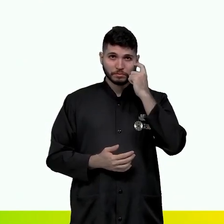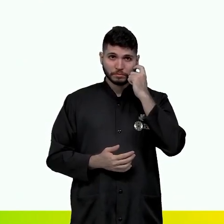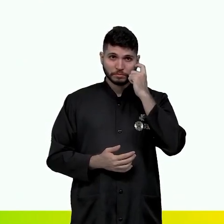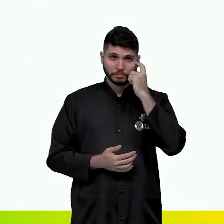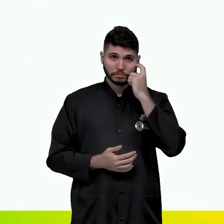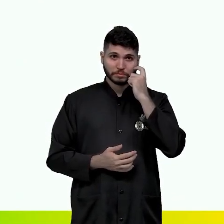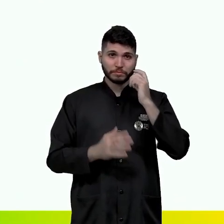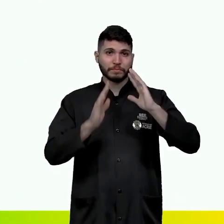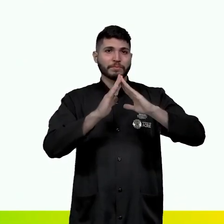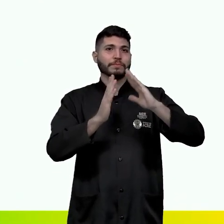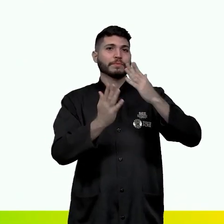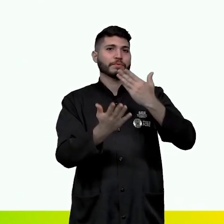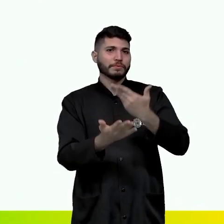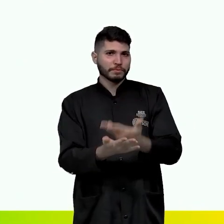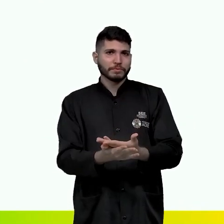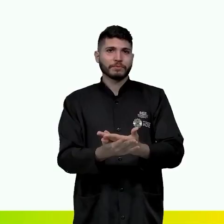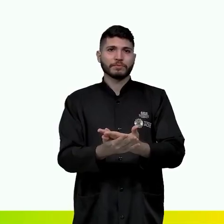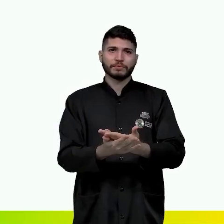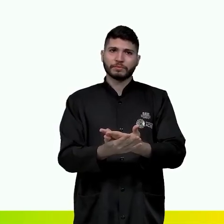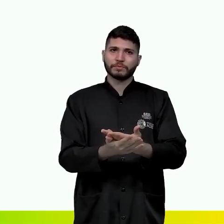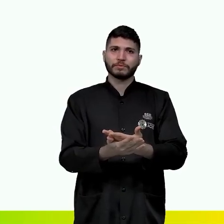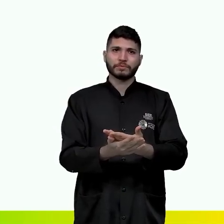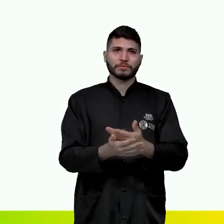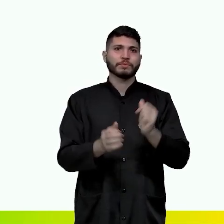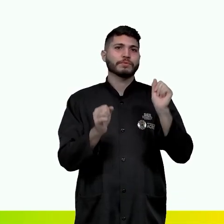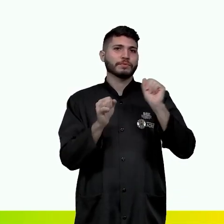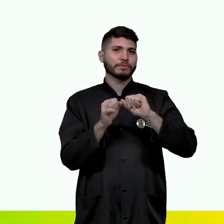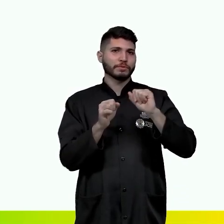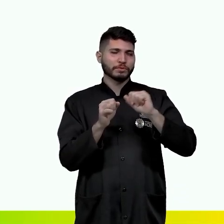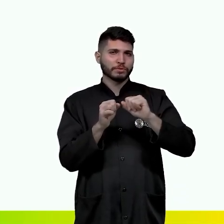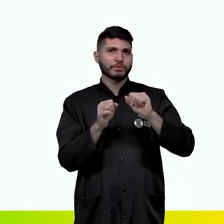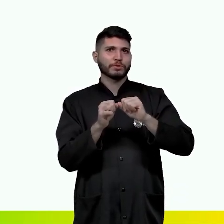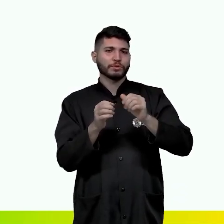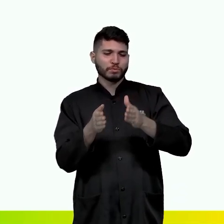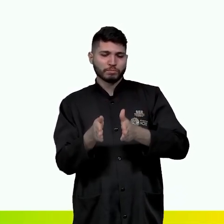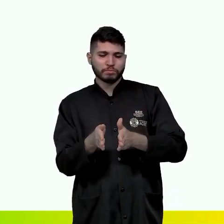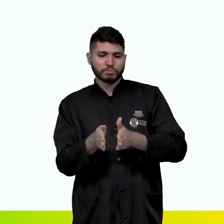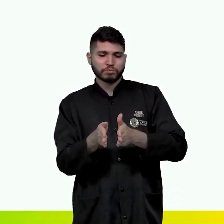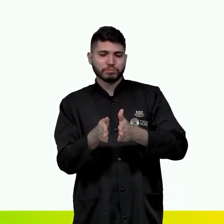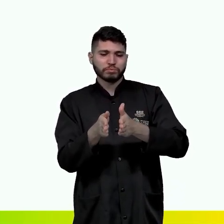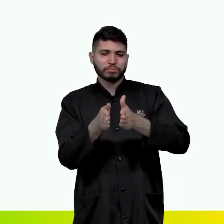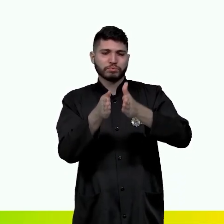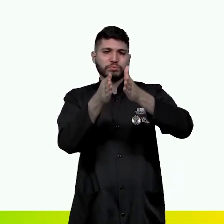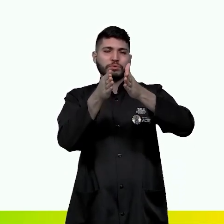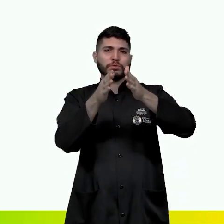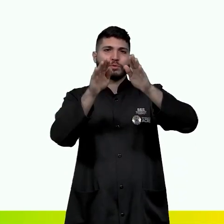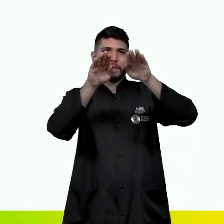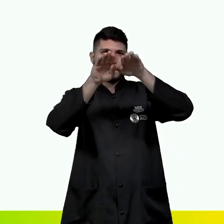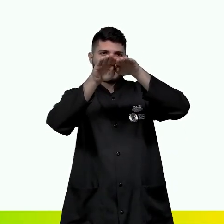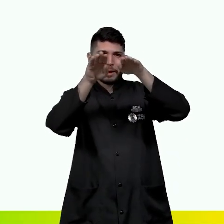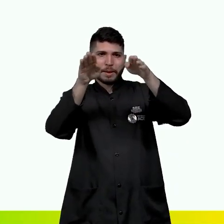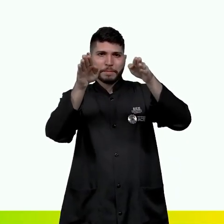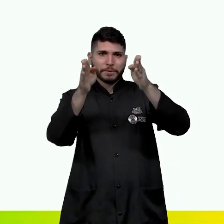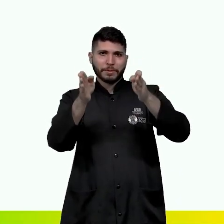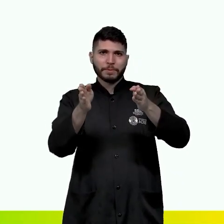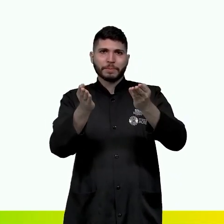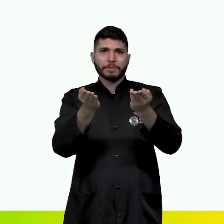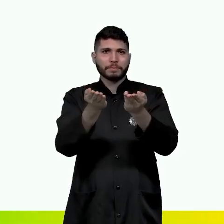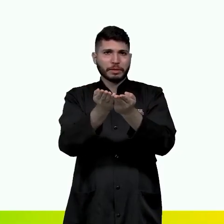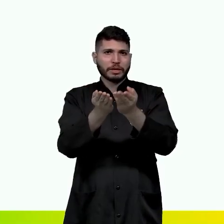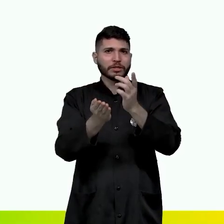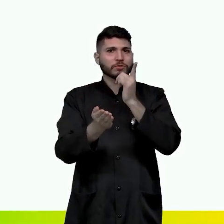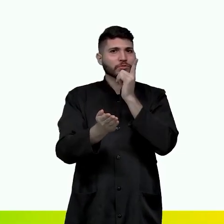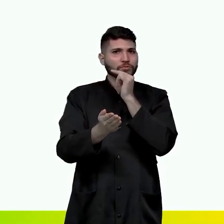Uma escola irá revestir uma caixa d'água com azulejos cerâmicos.